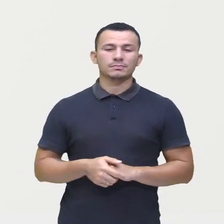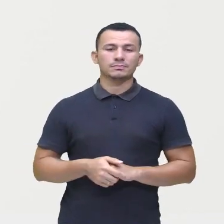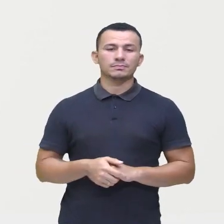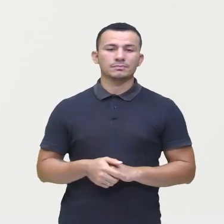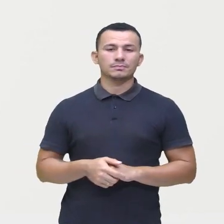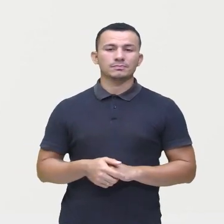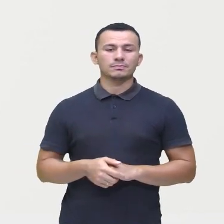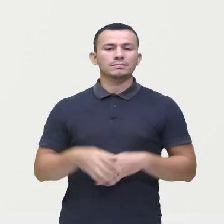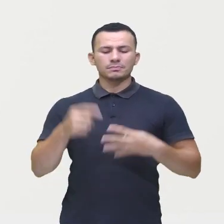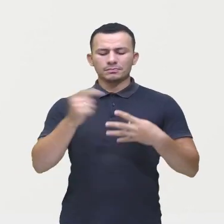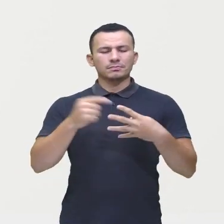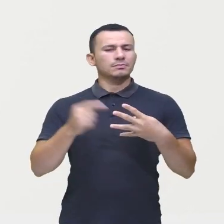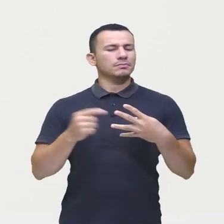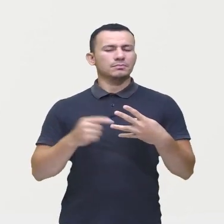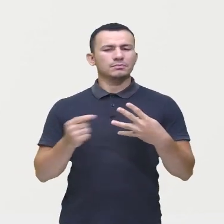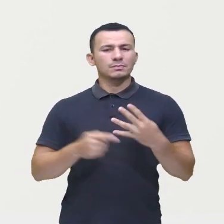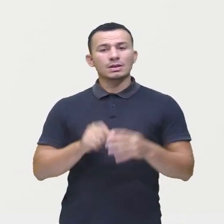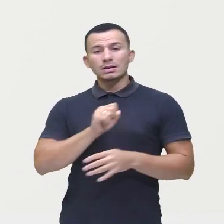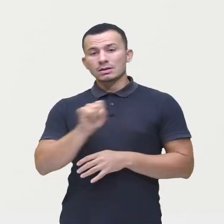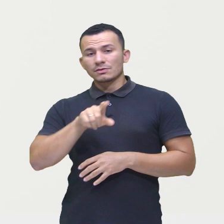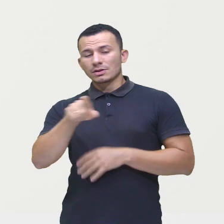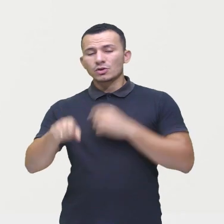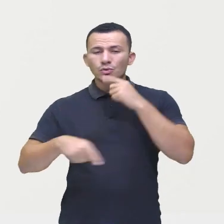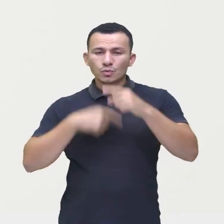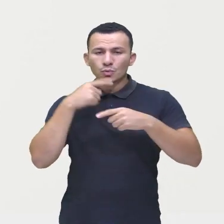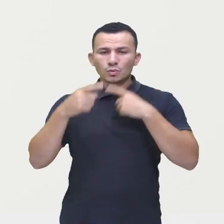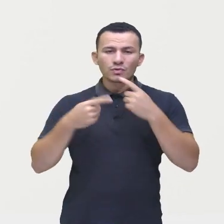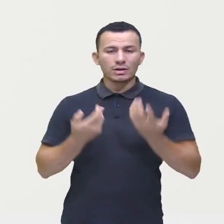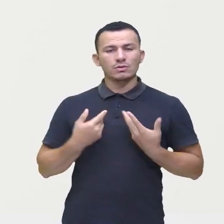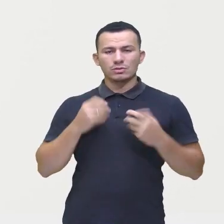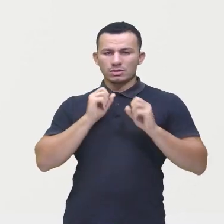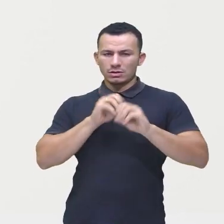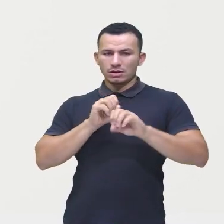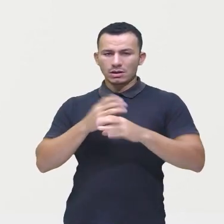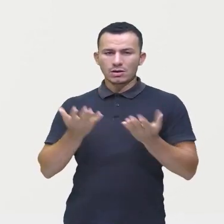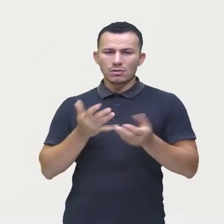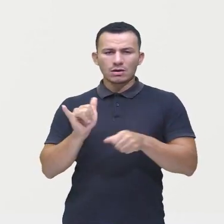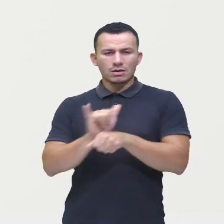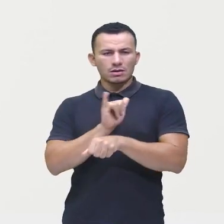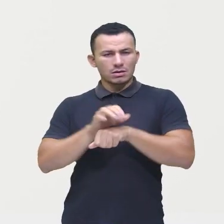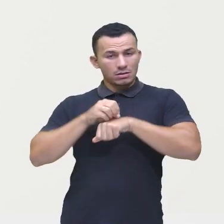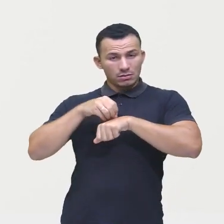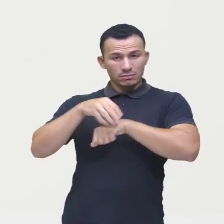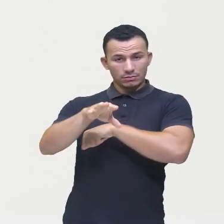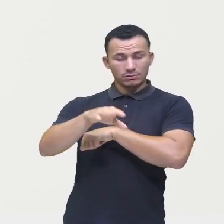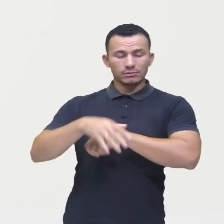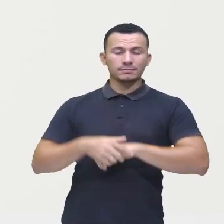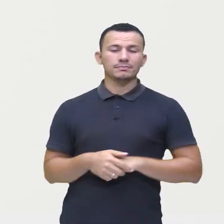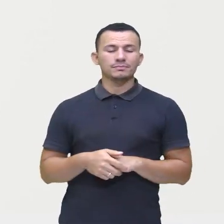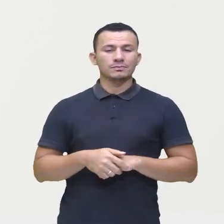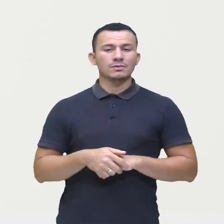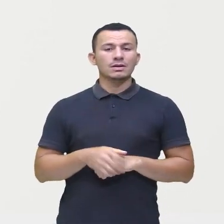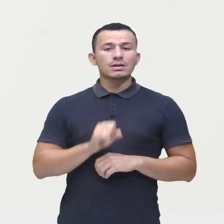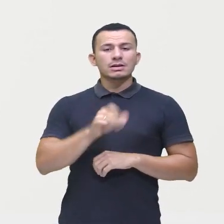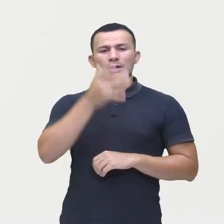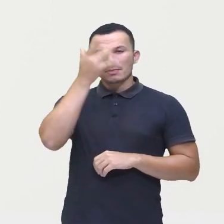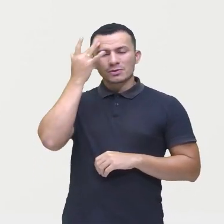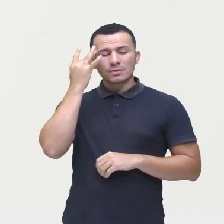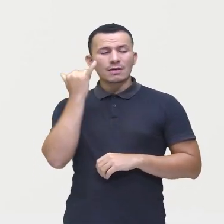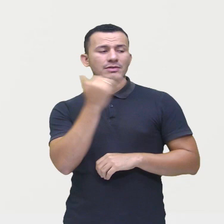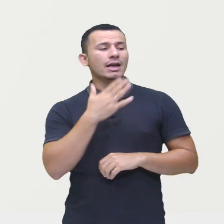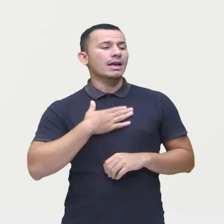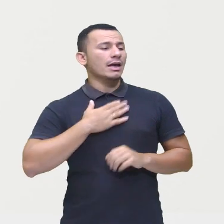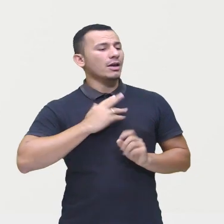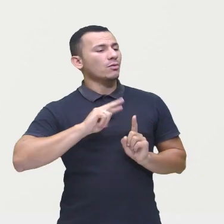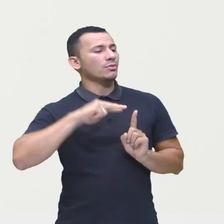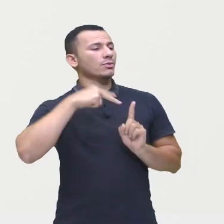linguagem matemática, se você ficar com dúvida, é só lembrar porque eu vou ensinar agora, tá bom? Se alguém falar ganhei o dobro, é só pegar o valor